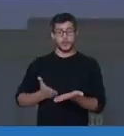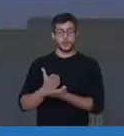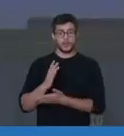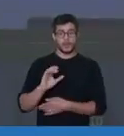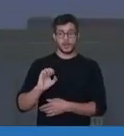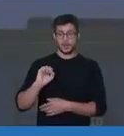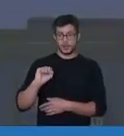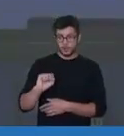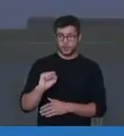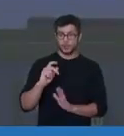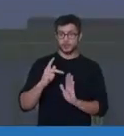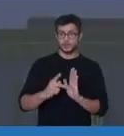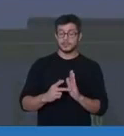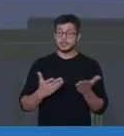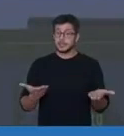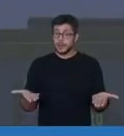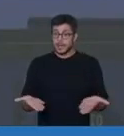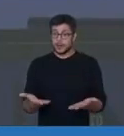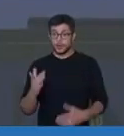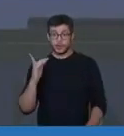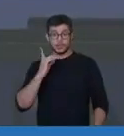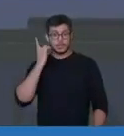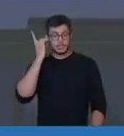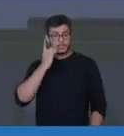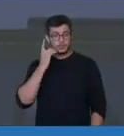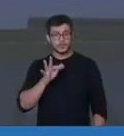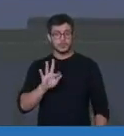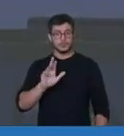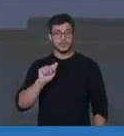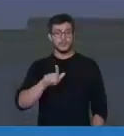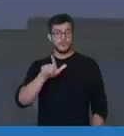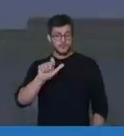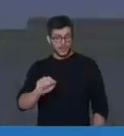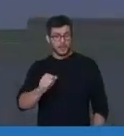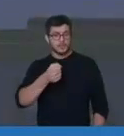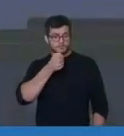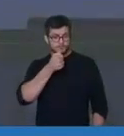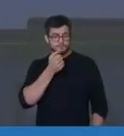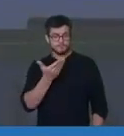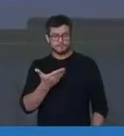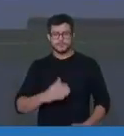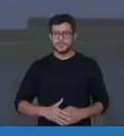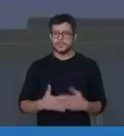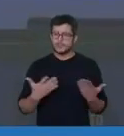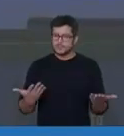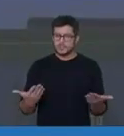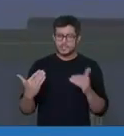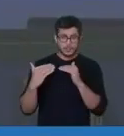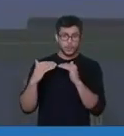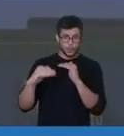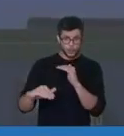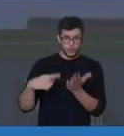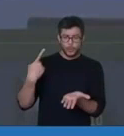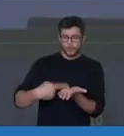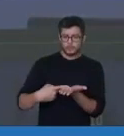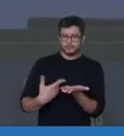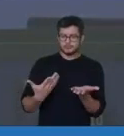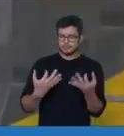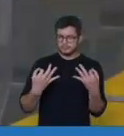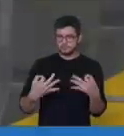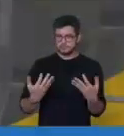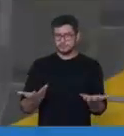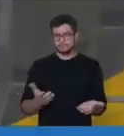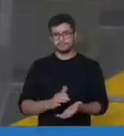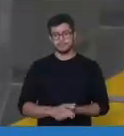do governo federal. E o deputado Alberto Fraga ainda está no plenário e vai conversar conosco. Deputado, o senhor chegou a ser contra esse acordo? É